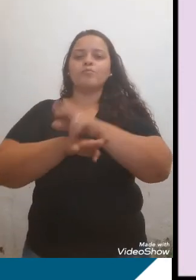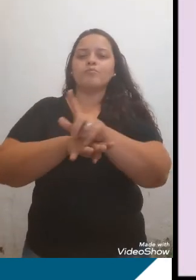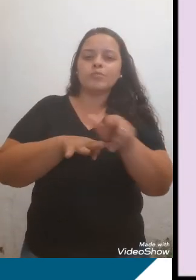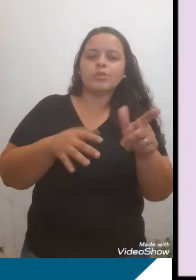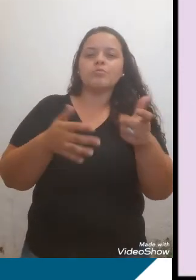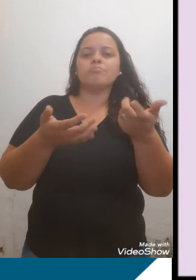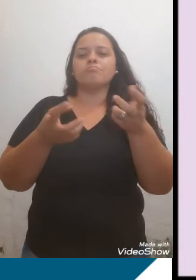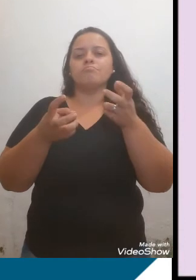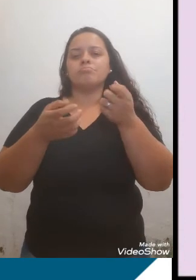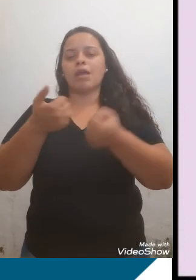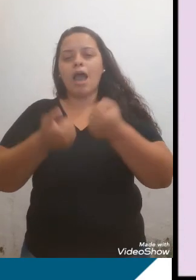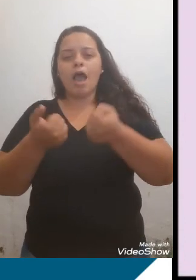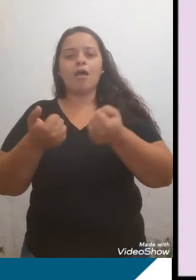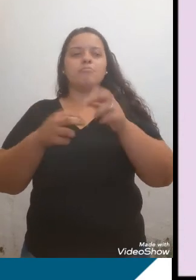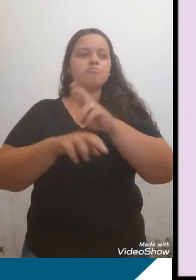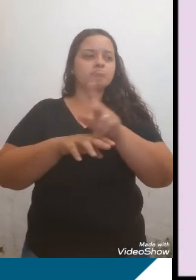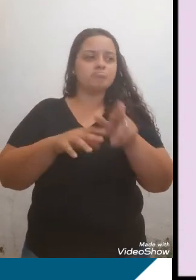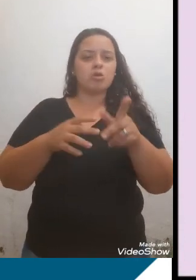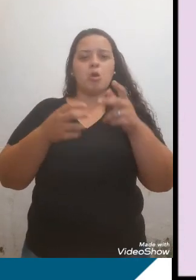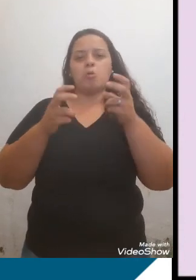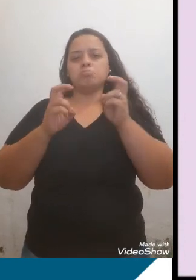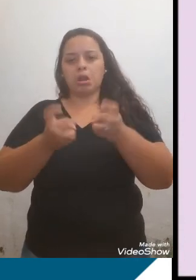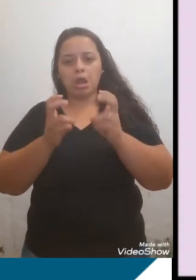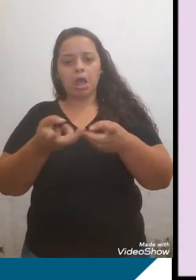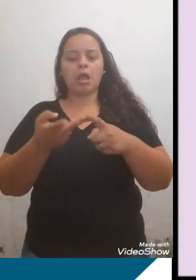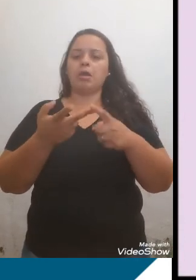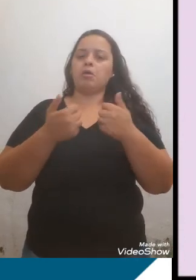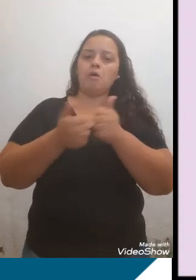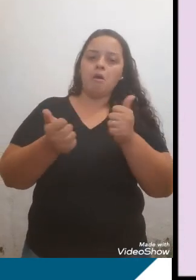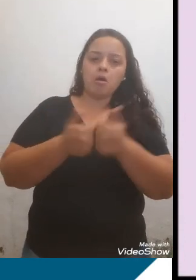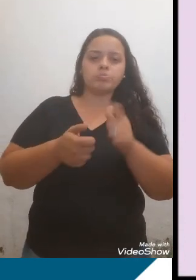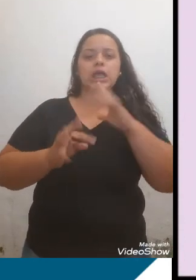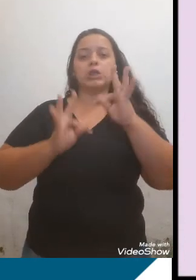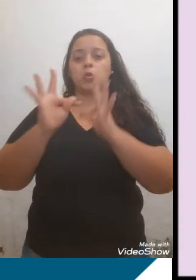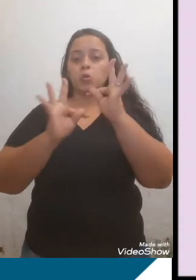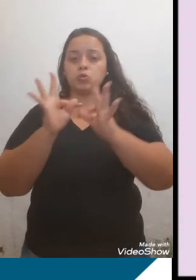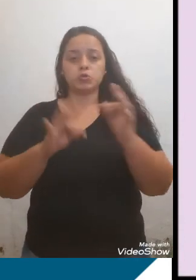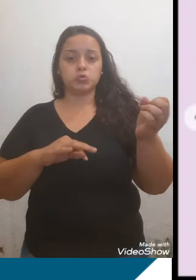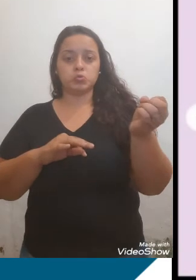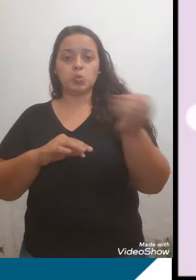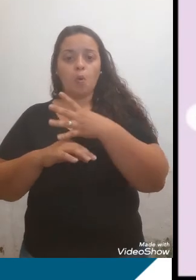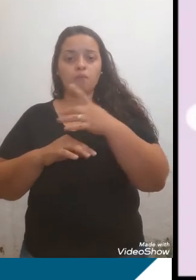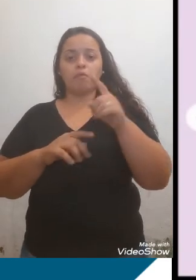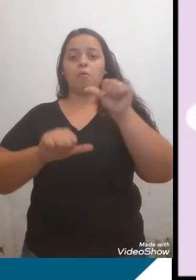engenharia, criando motores mais potentes, com tecnologias